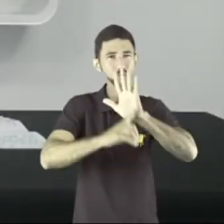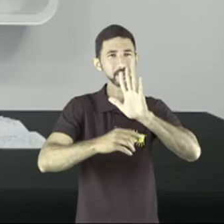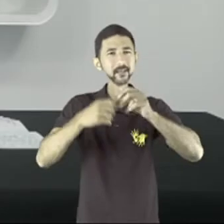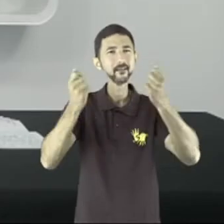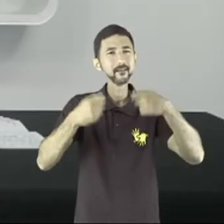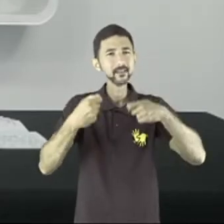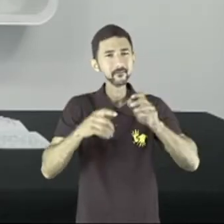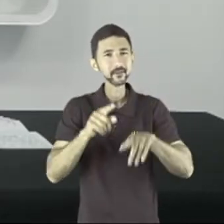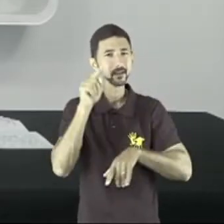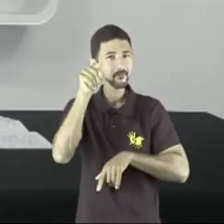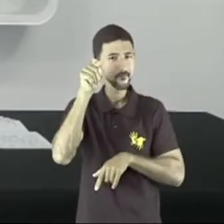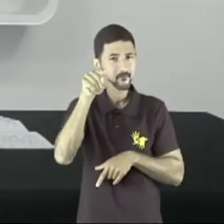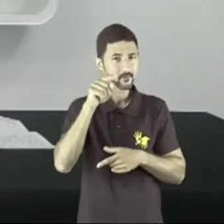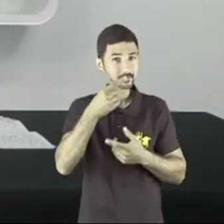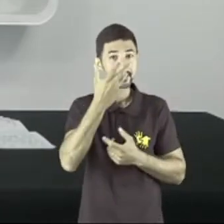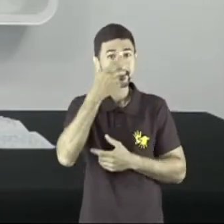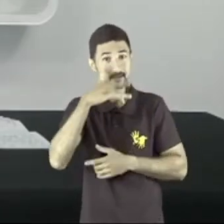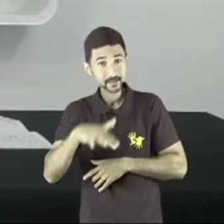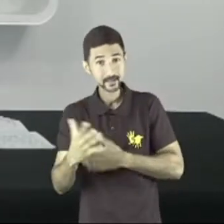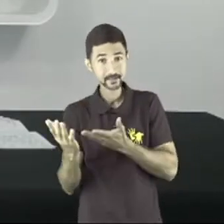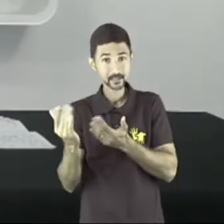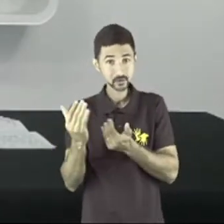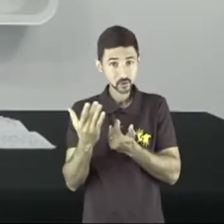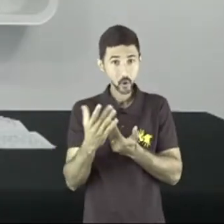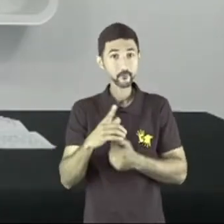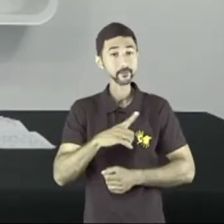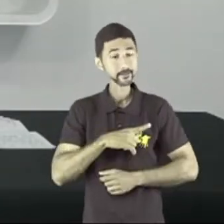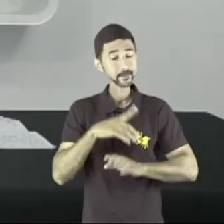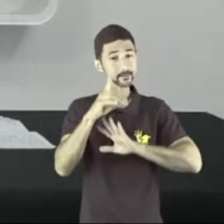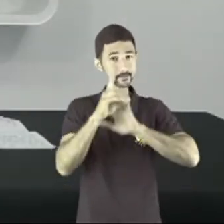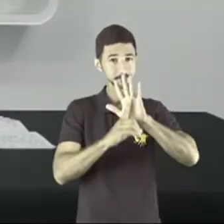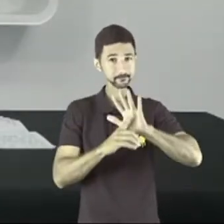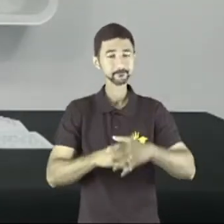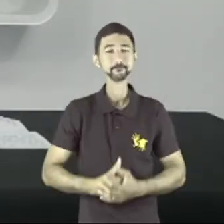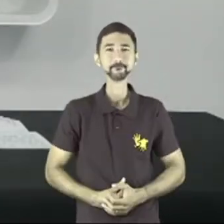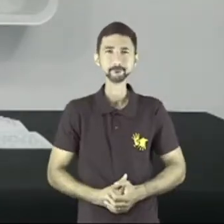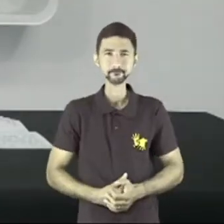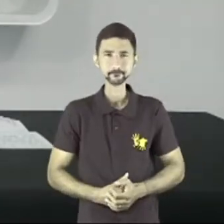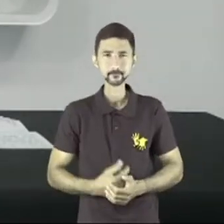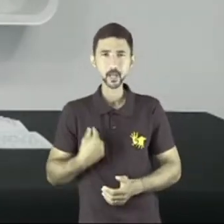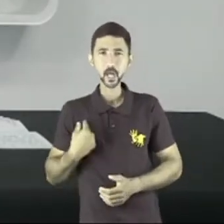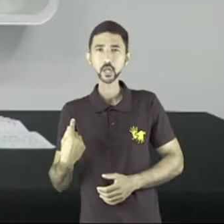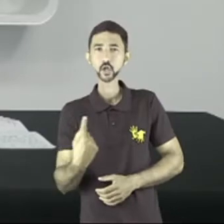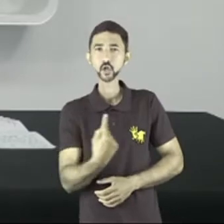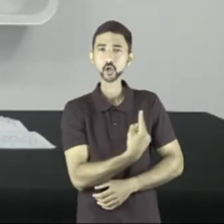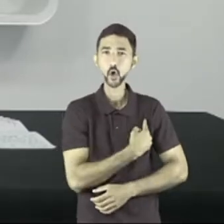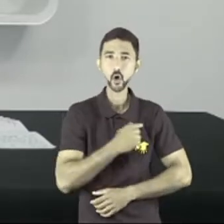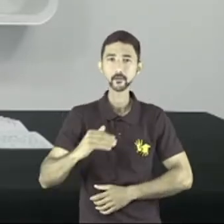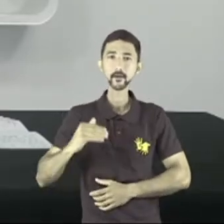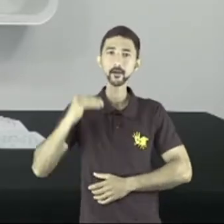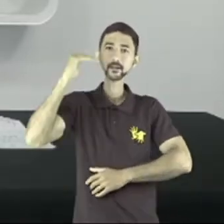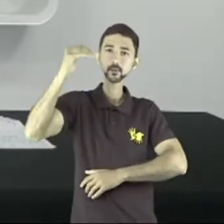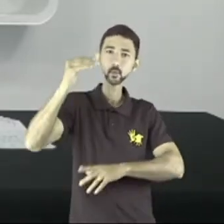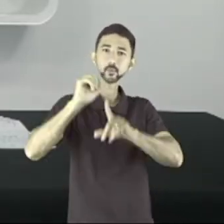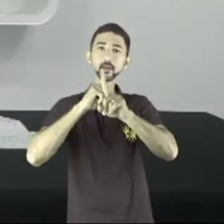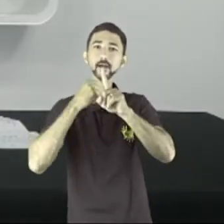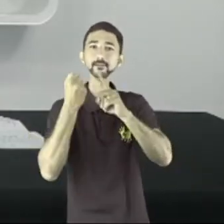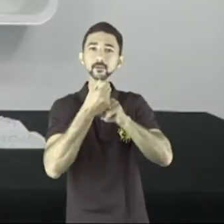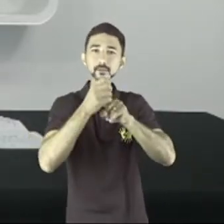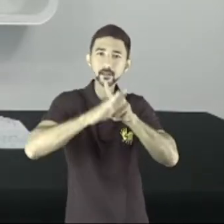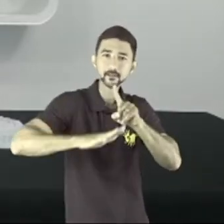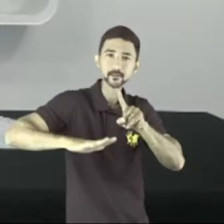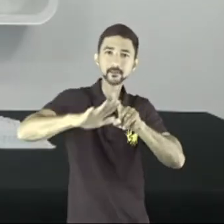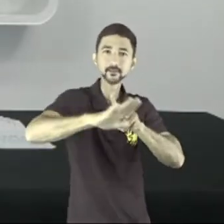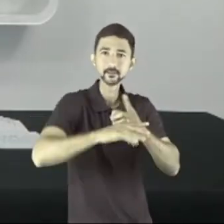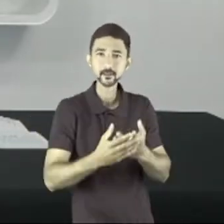direitos e deveres que você, criança e adolescente, tem. E que nós, os adultos, a sociedade em